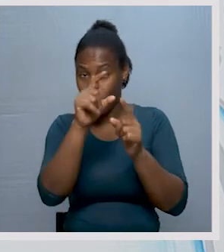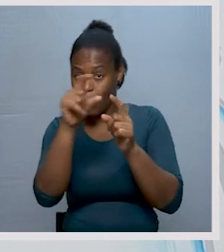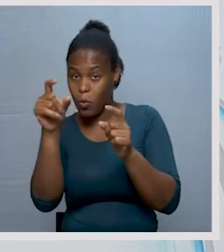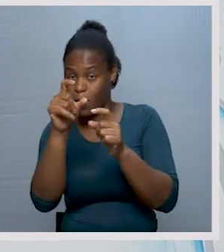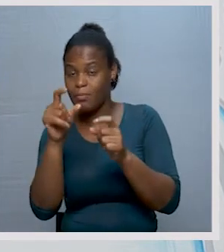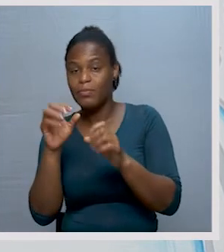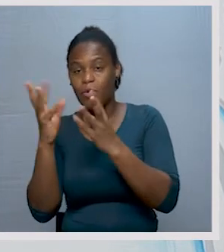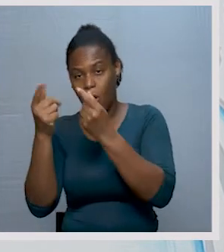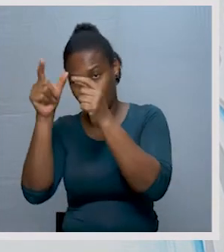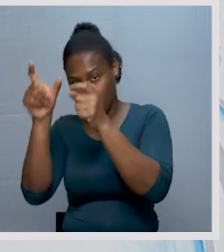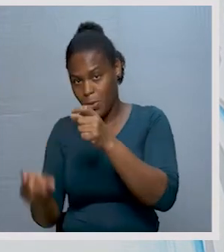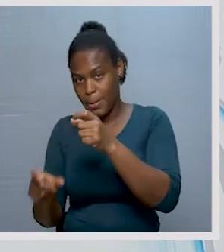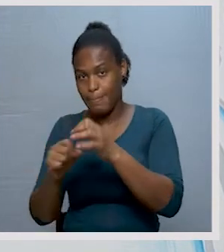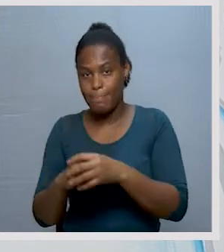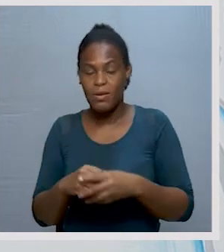indicação, operação